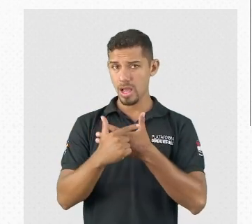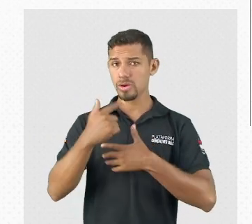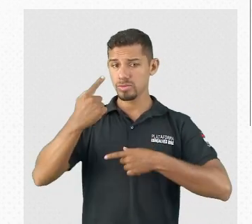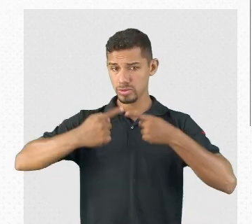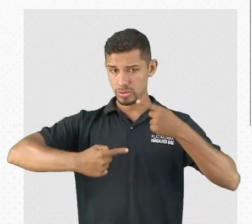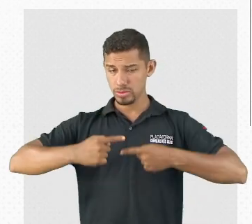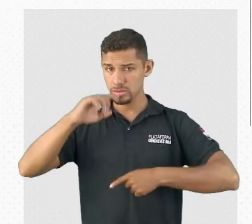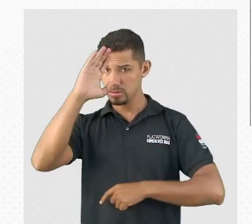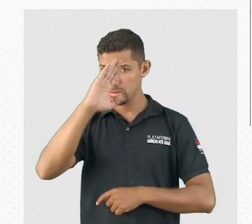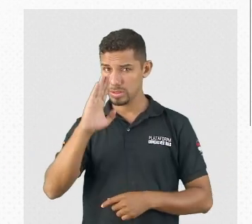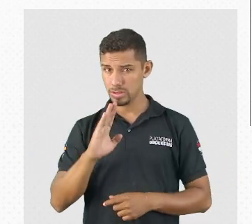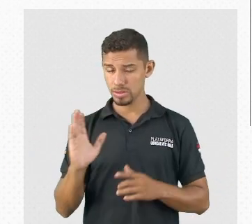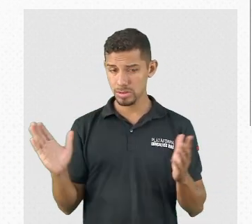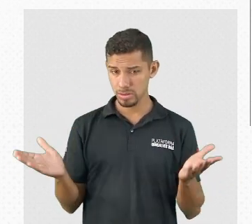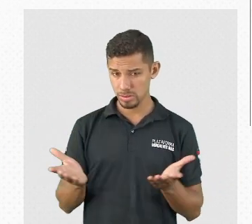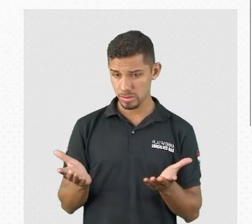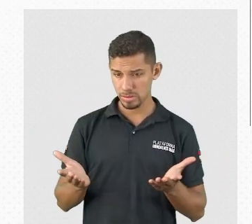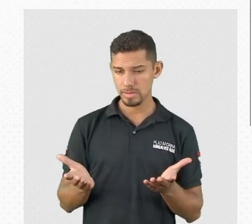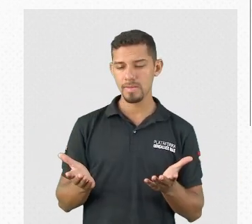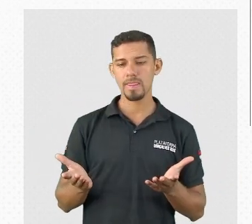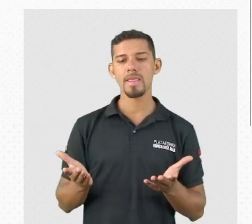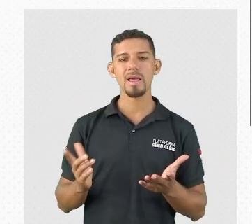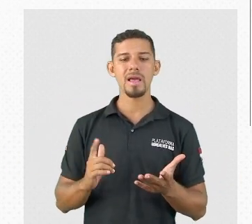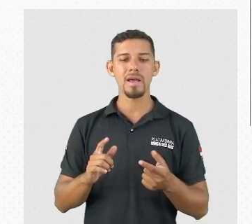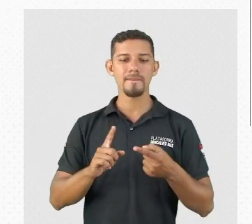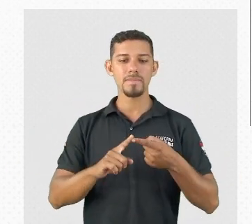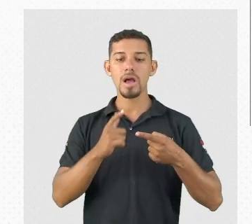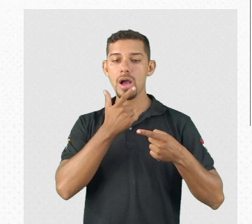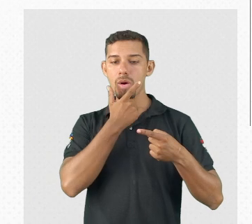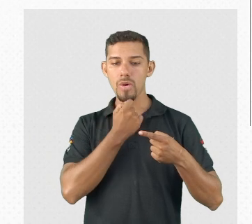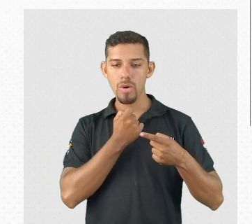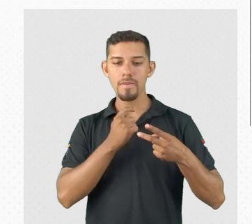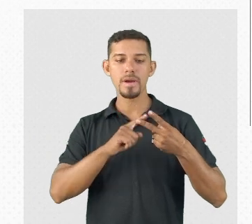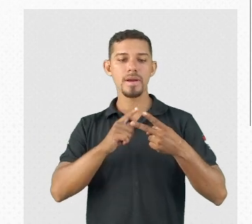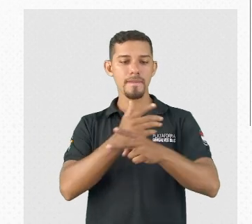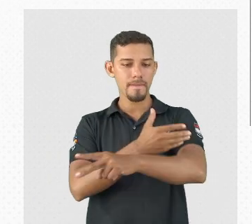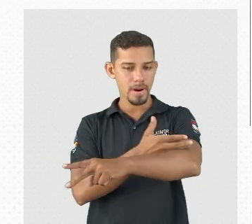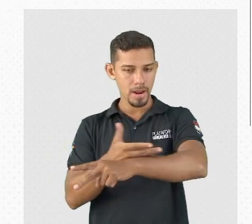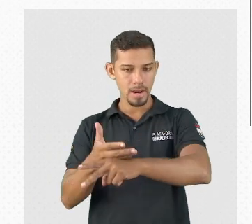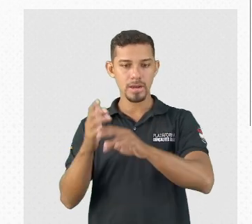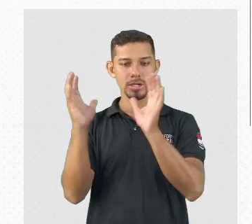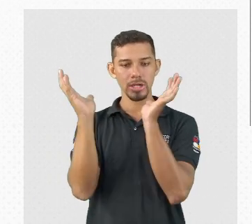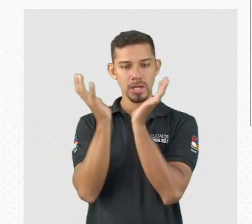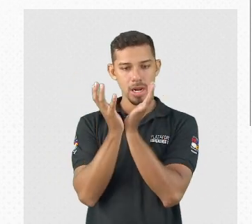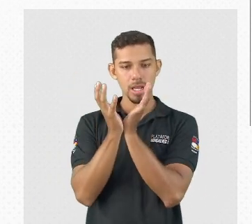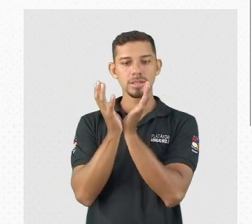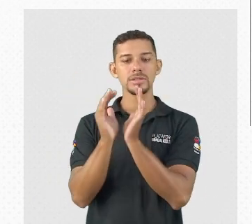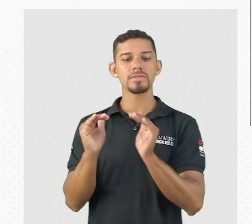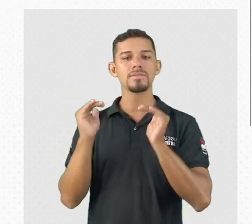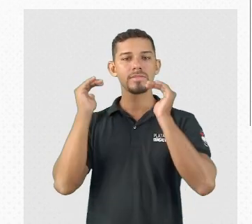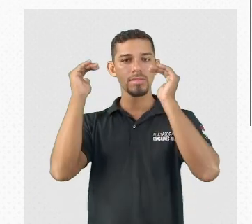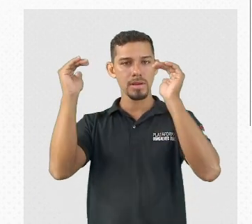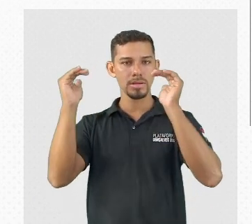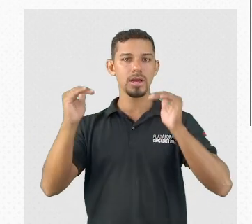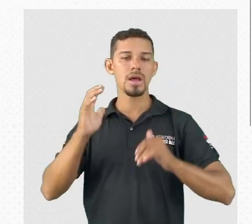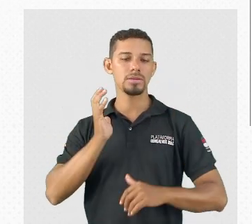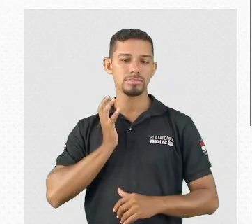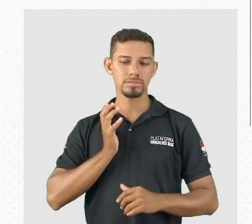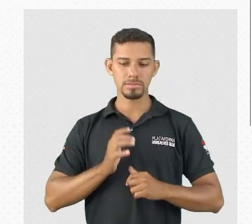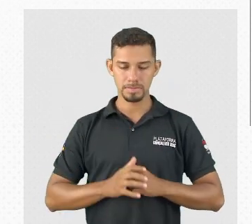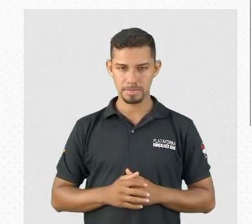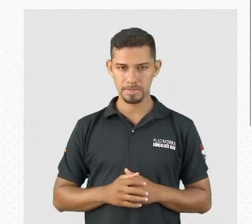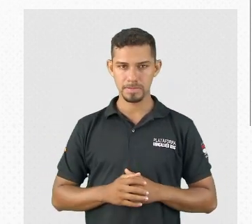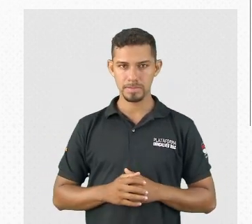do Brasil atualmente é ocupada por homens brancos de classe média alta. Então, olha